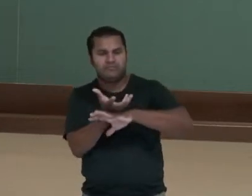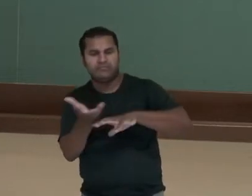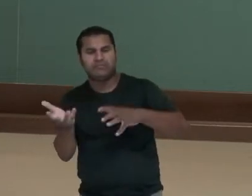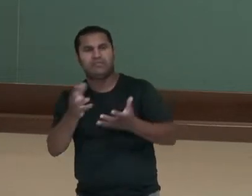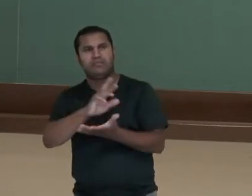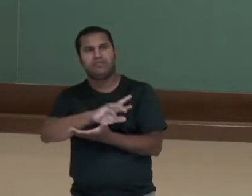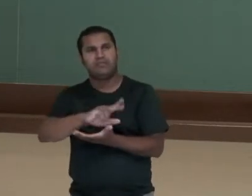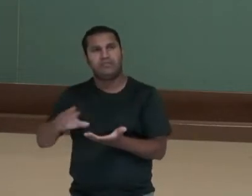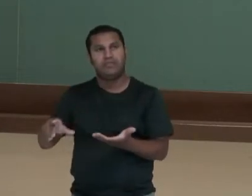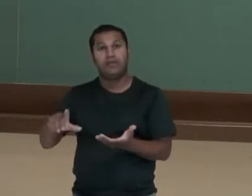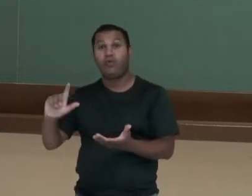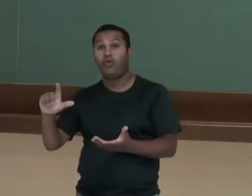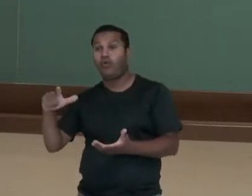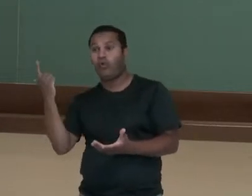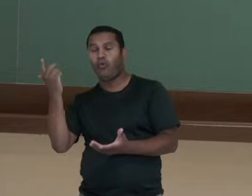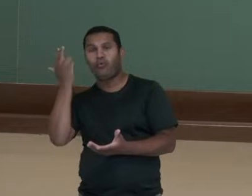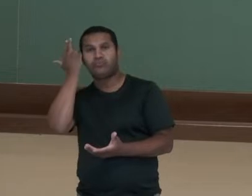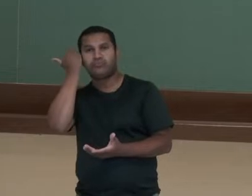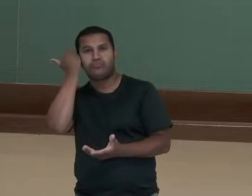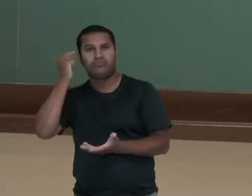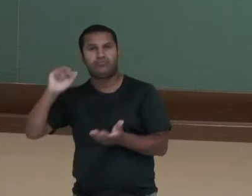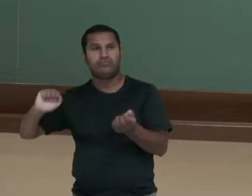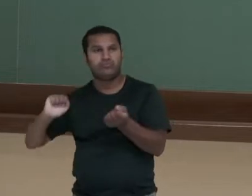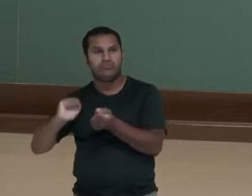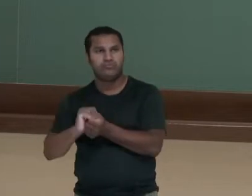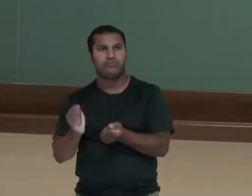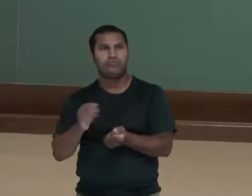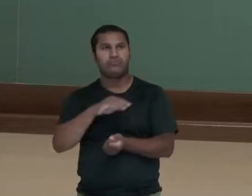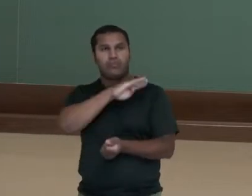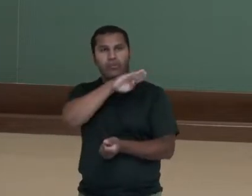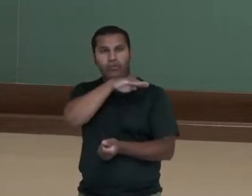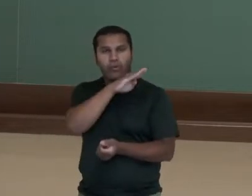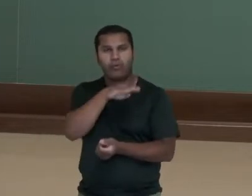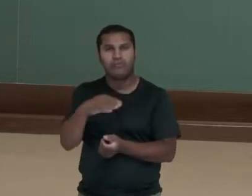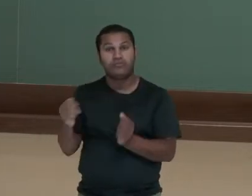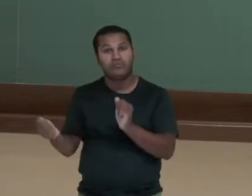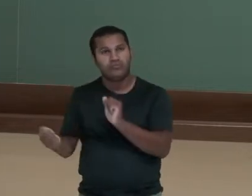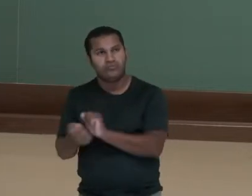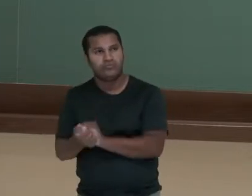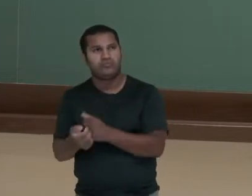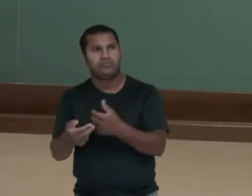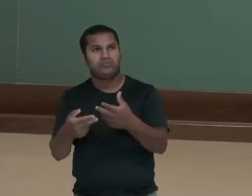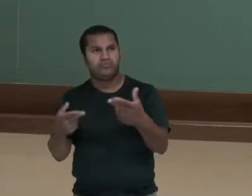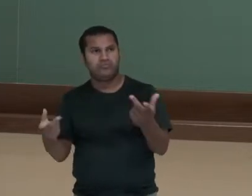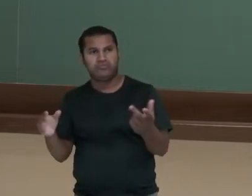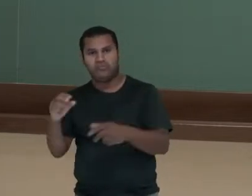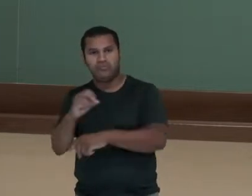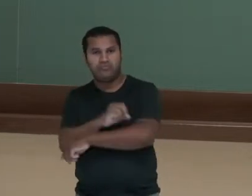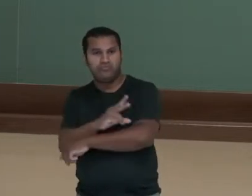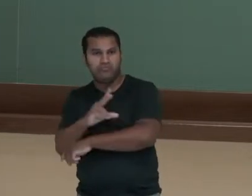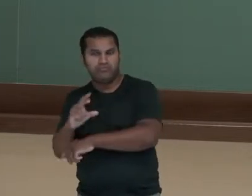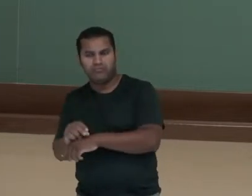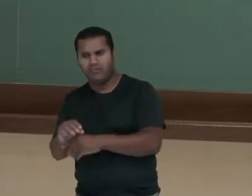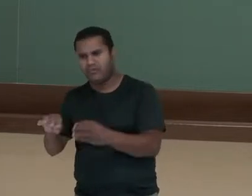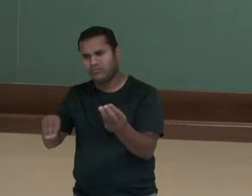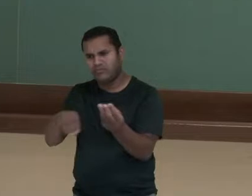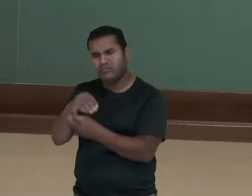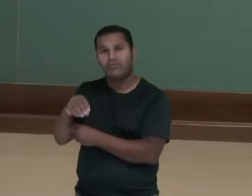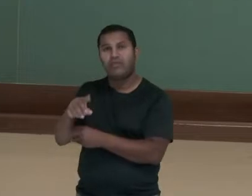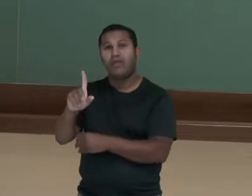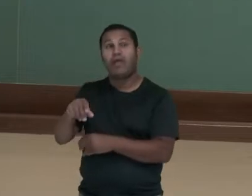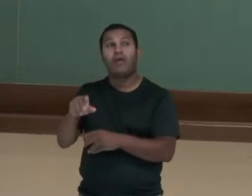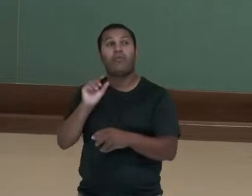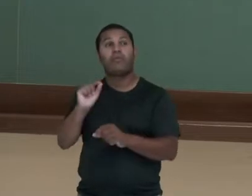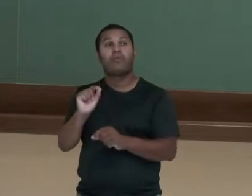vivos. São os fatores que a gente chama de bióticos. Fatores bióticos são o conjunto dos seres